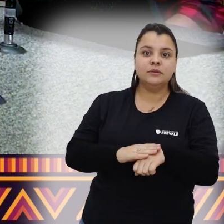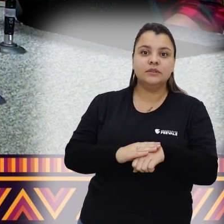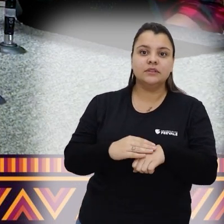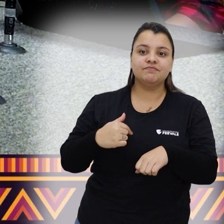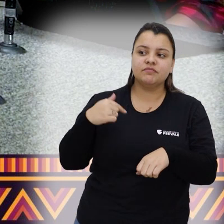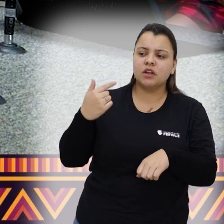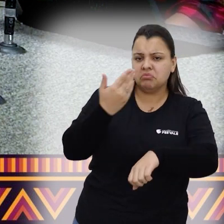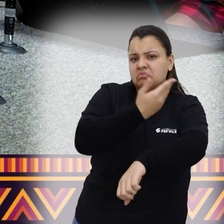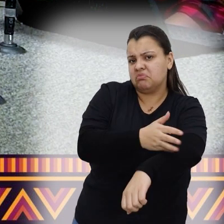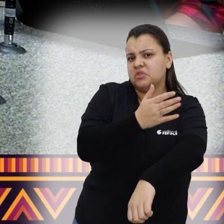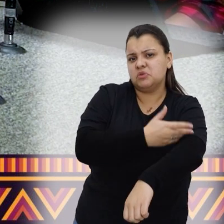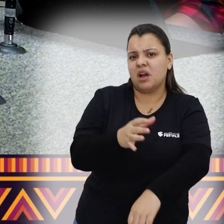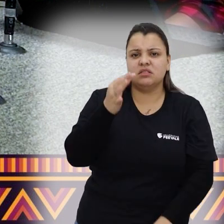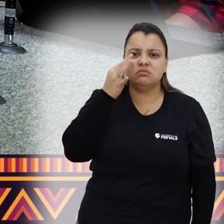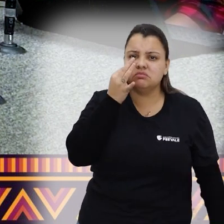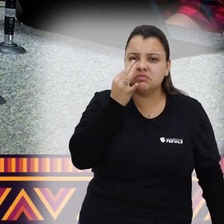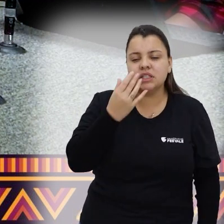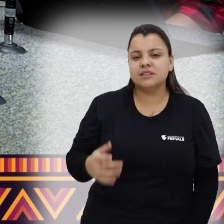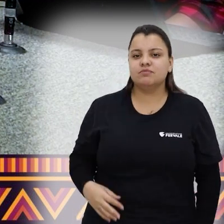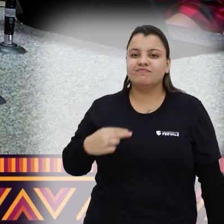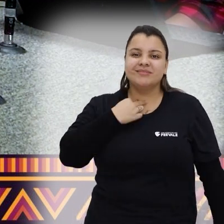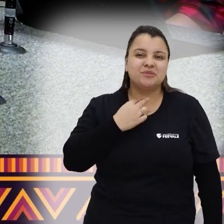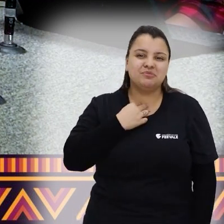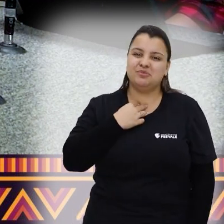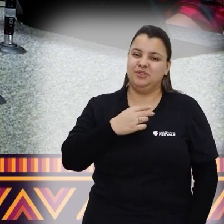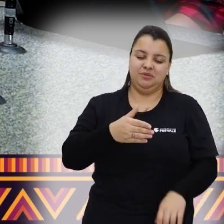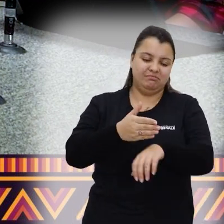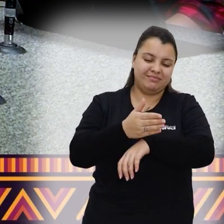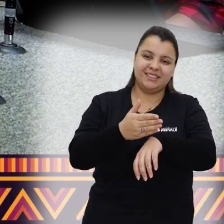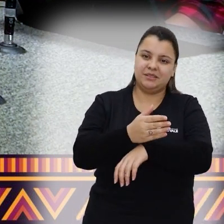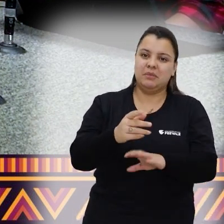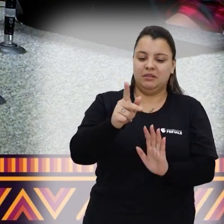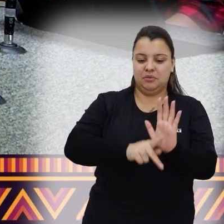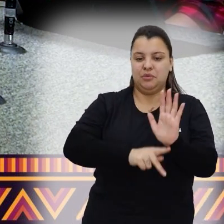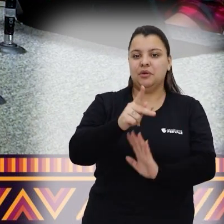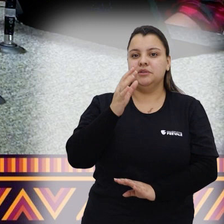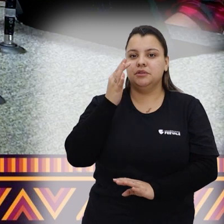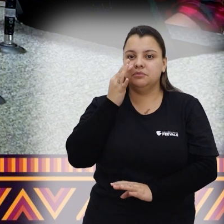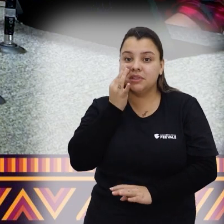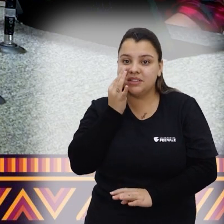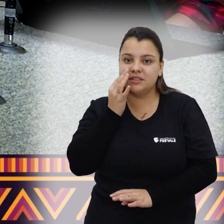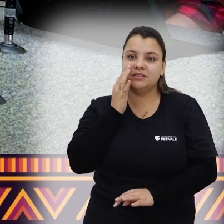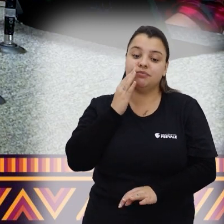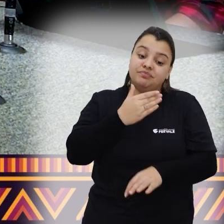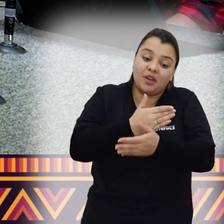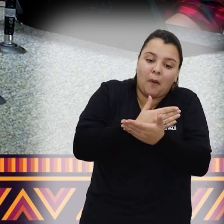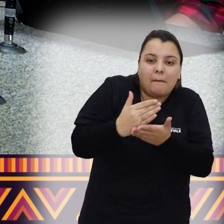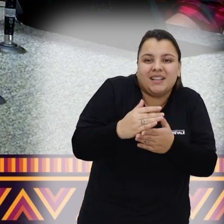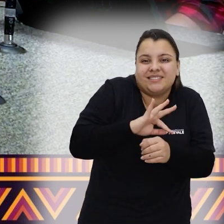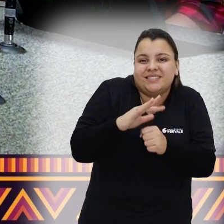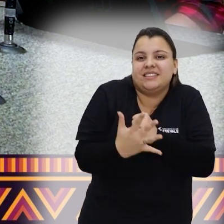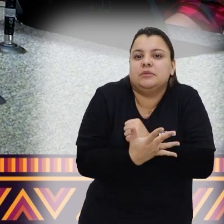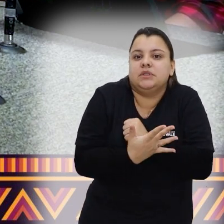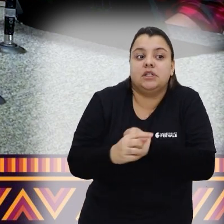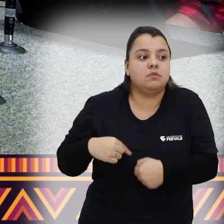com o presencial. Eu, infelizmente, não pude participar do Projeto Aruanda presencialmente e também entrei com o prof na pandemia. Então, a gente estava se